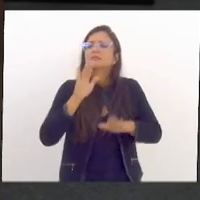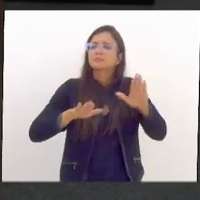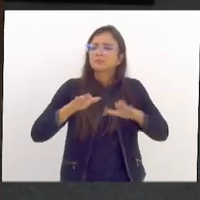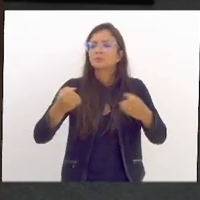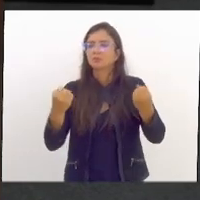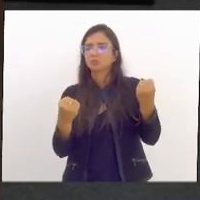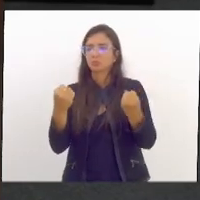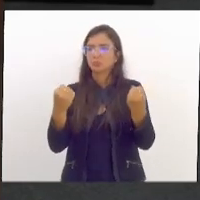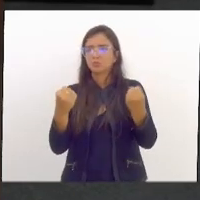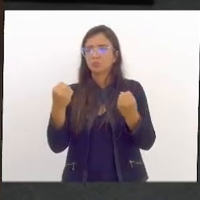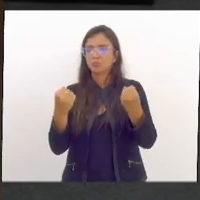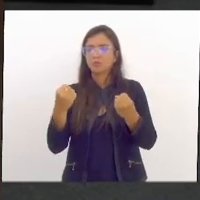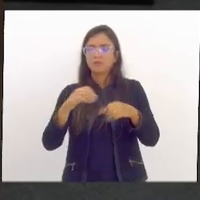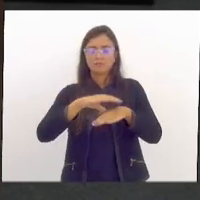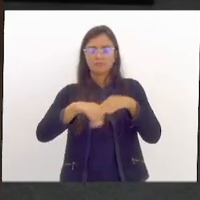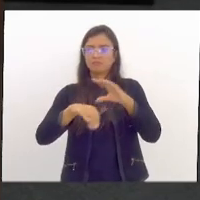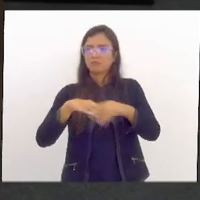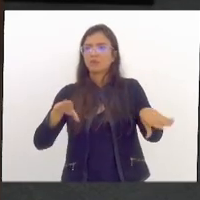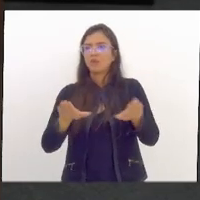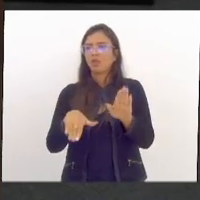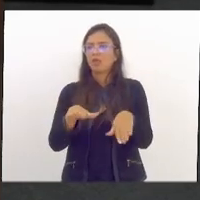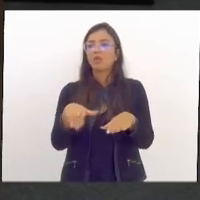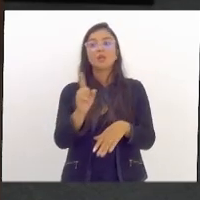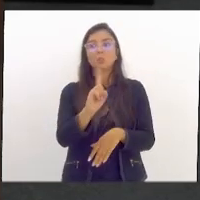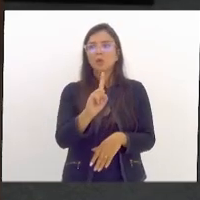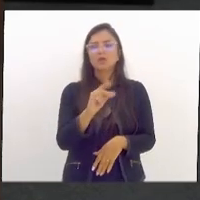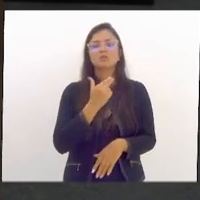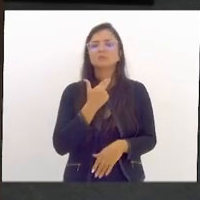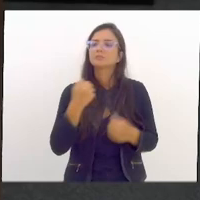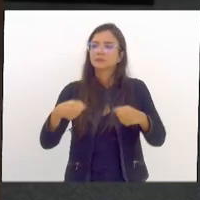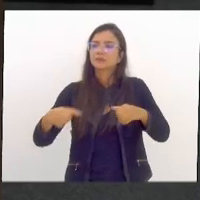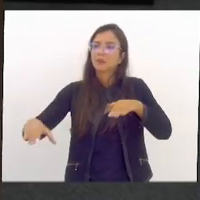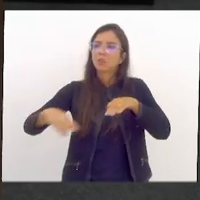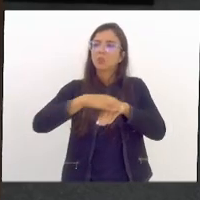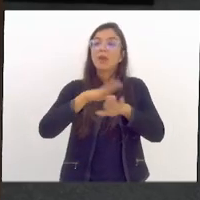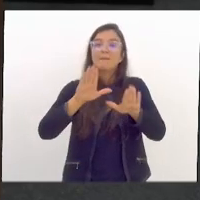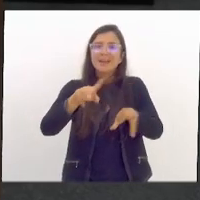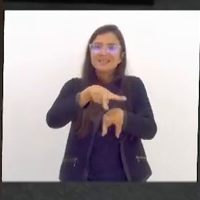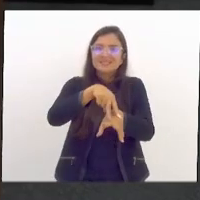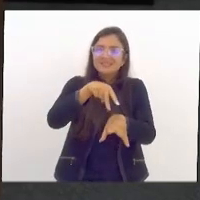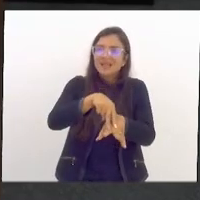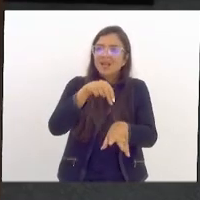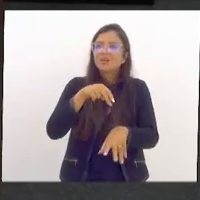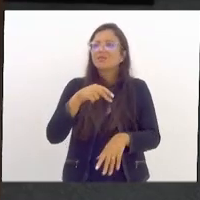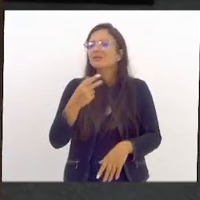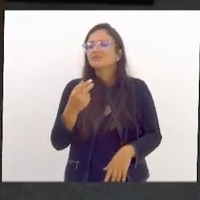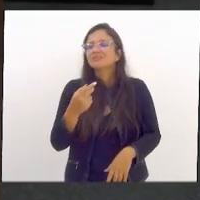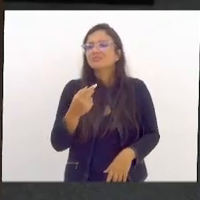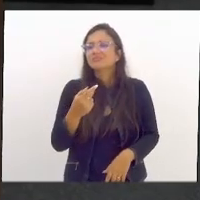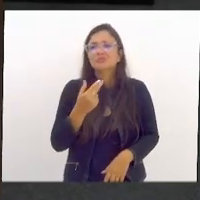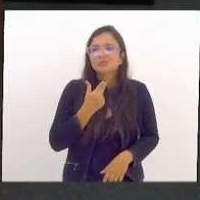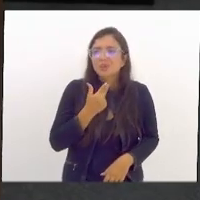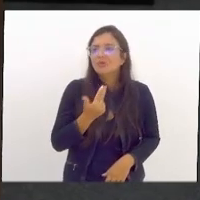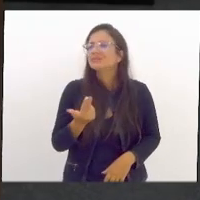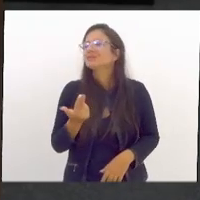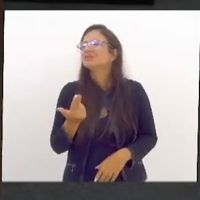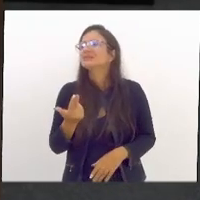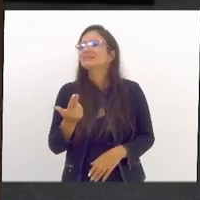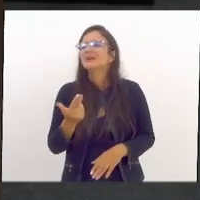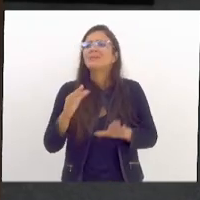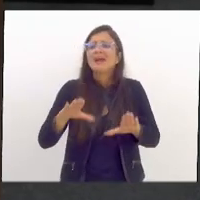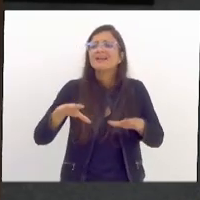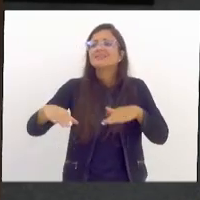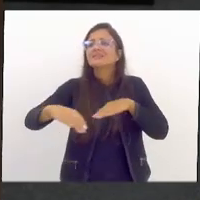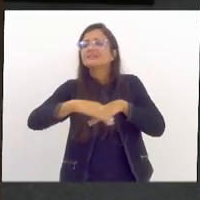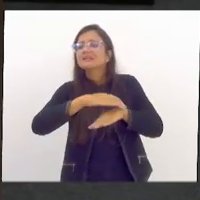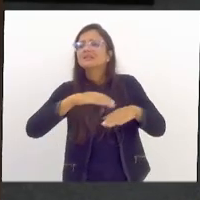descalço, não pode dirigir de chinelo. Agora, sandália, pode, não pode? Então, ainda são questões que